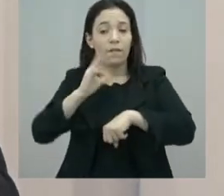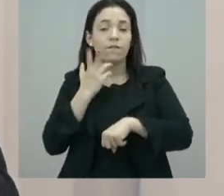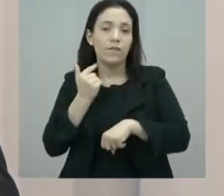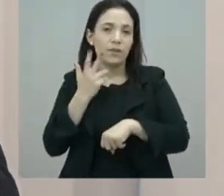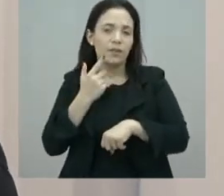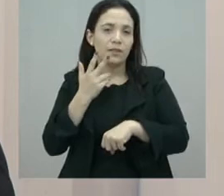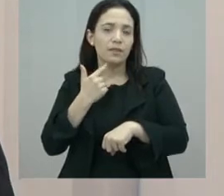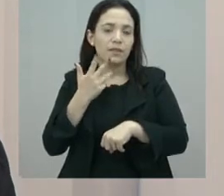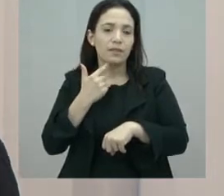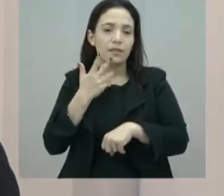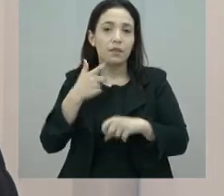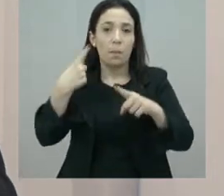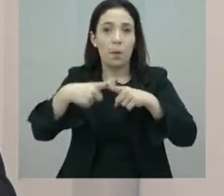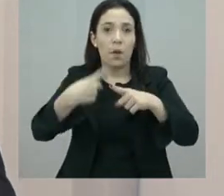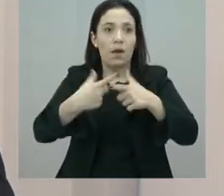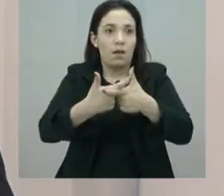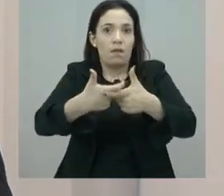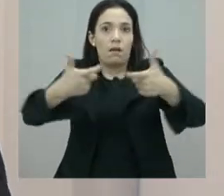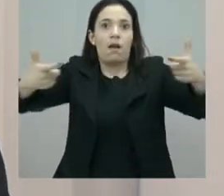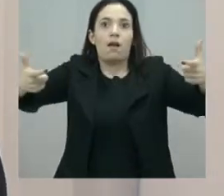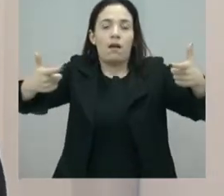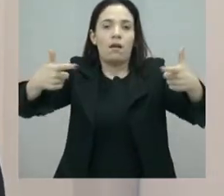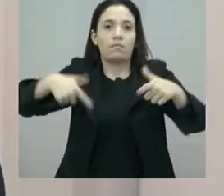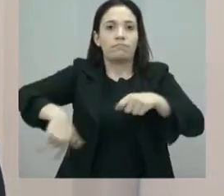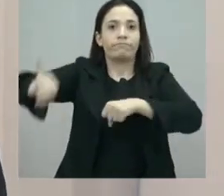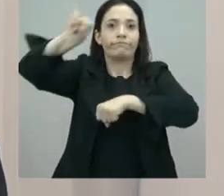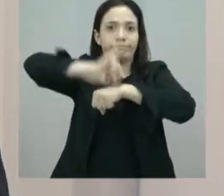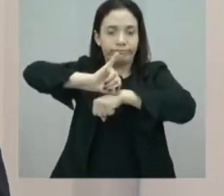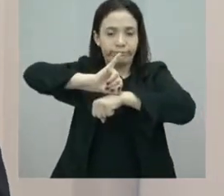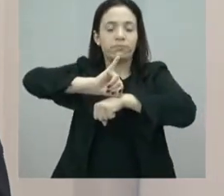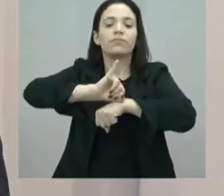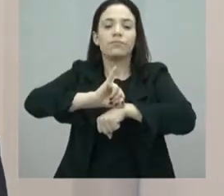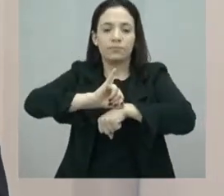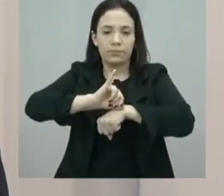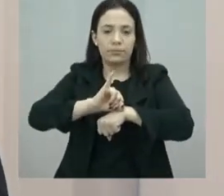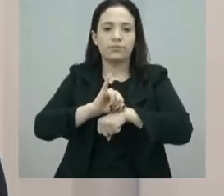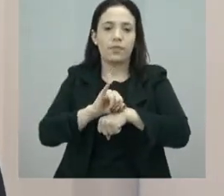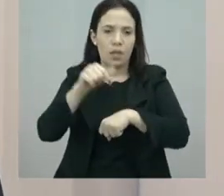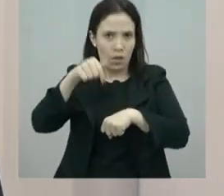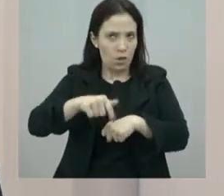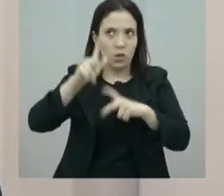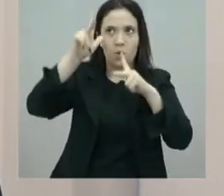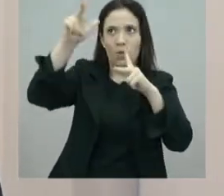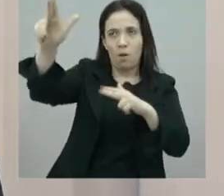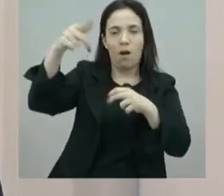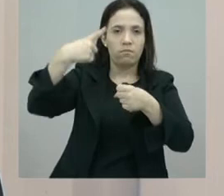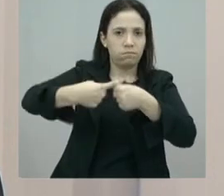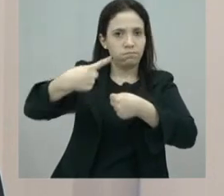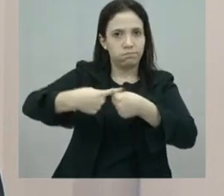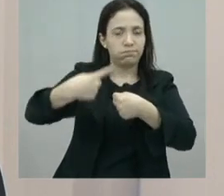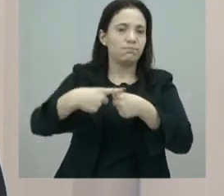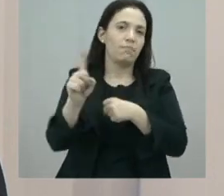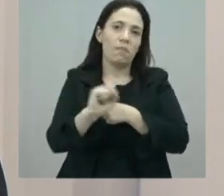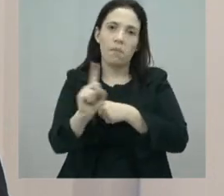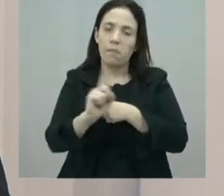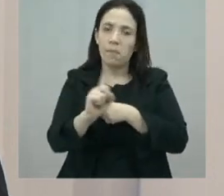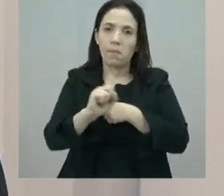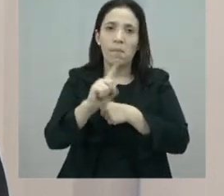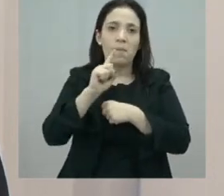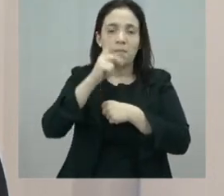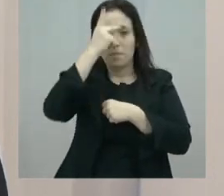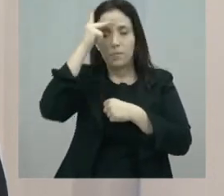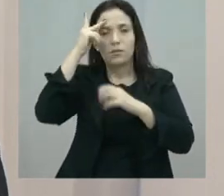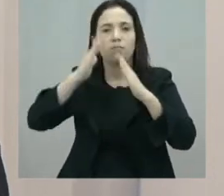complexo, né, com uma rede bem maior, o fluxo, obviamente, ele não vai ser igual ao de um município pequeno, de 30, 40